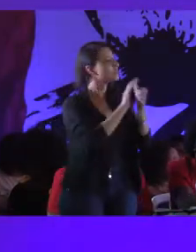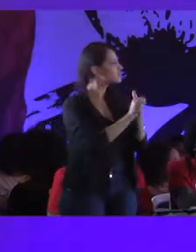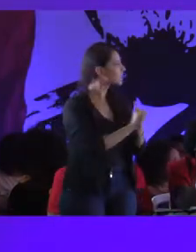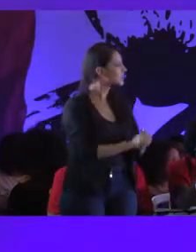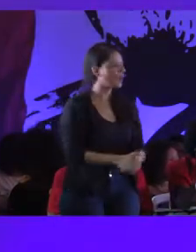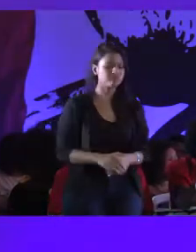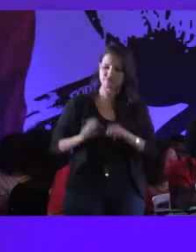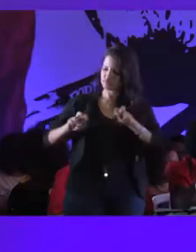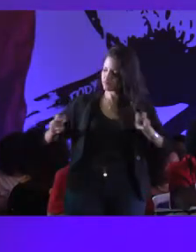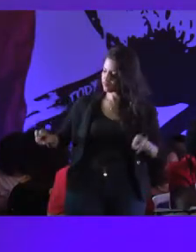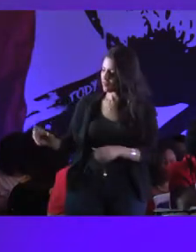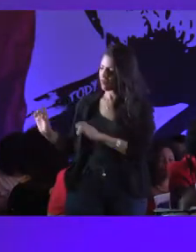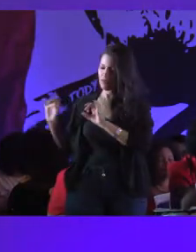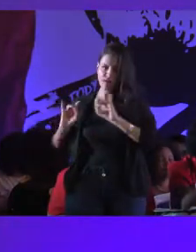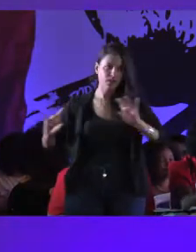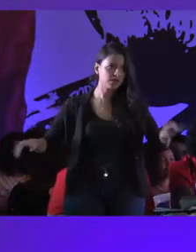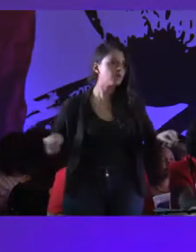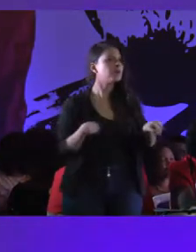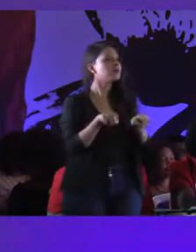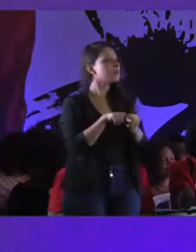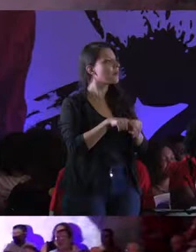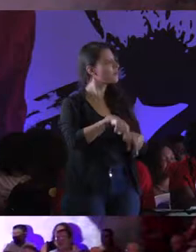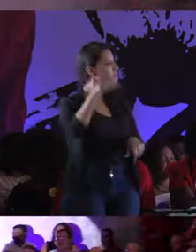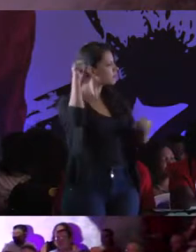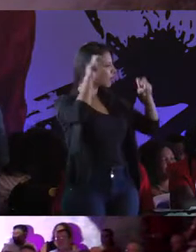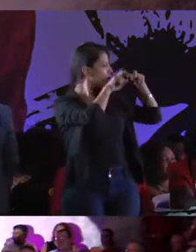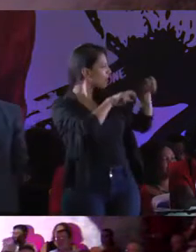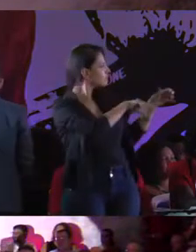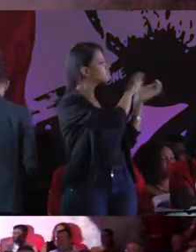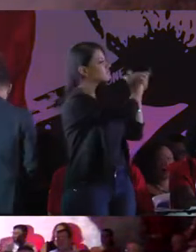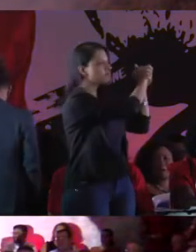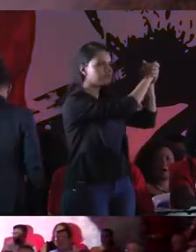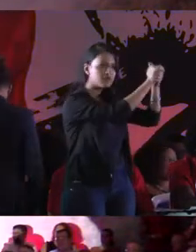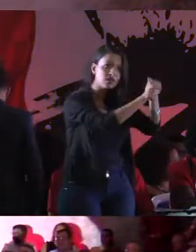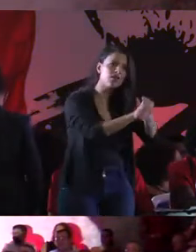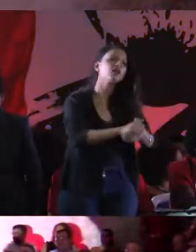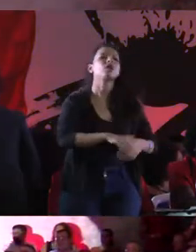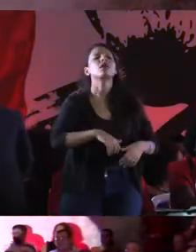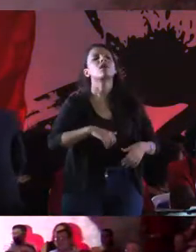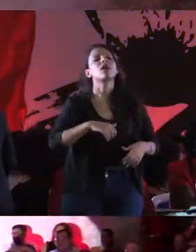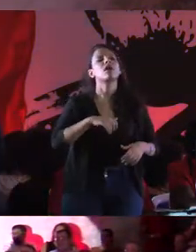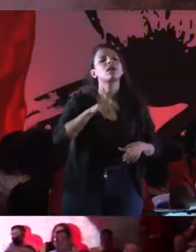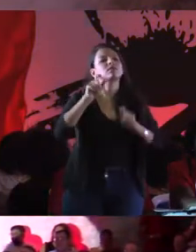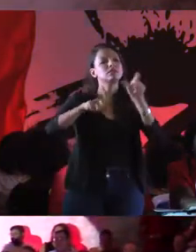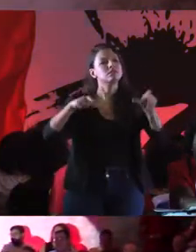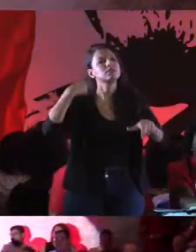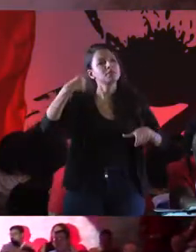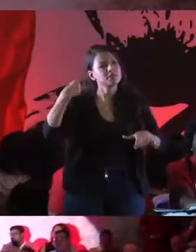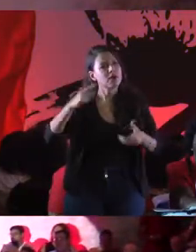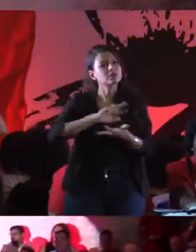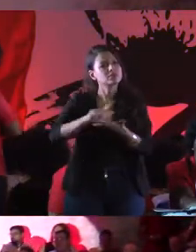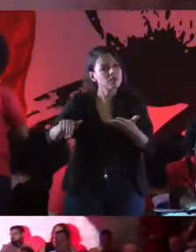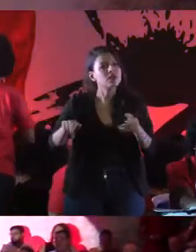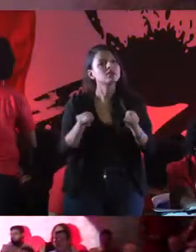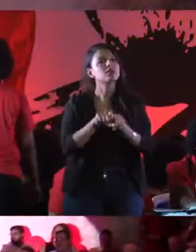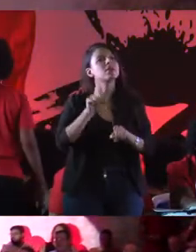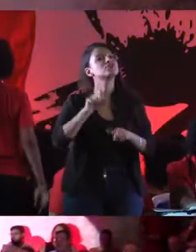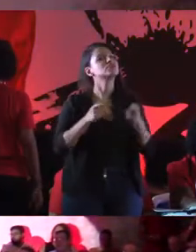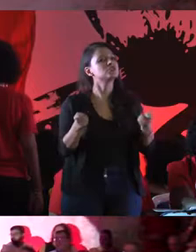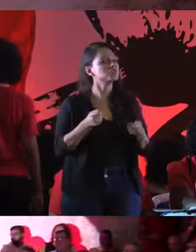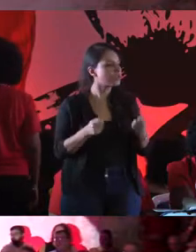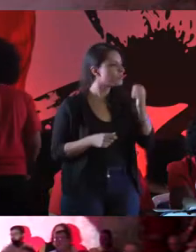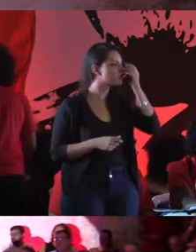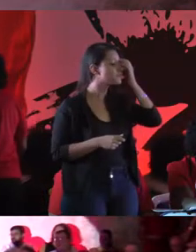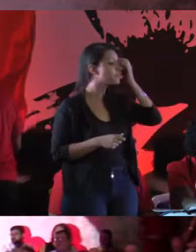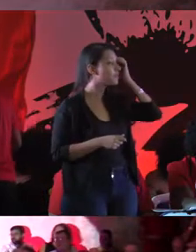nossos companheiros que estão aqui da executiva, nossos parlamentares, nossos dirigentes, saudar essa mesa